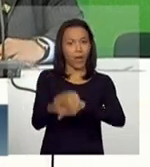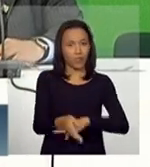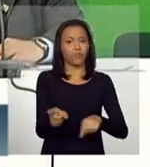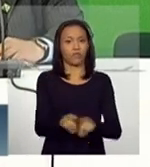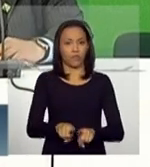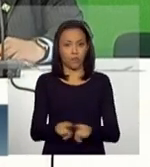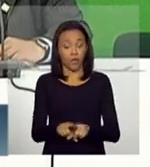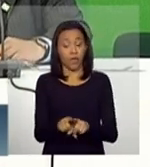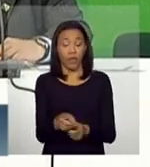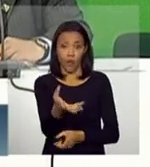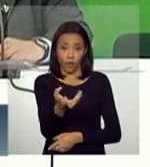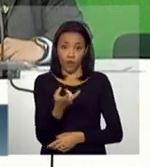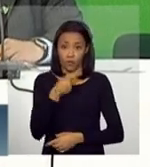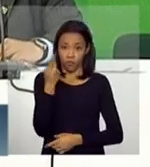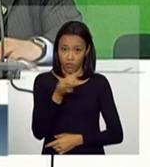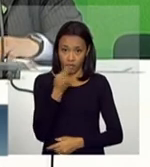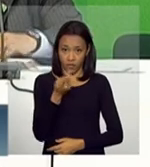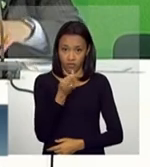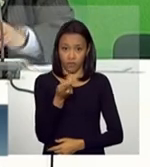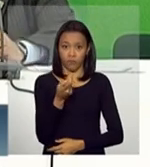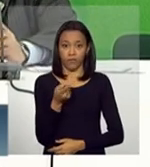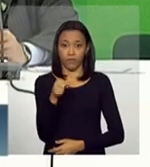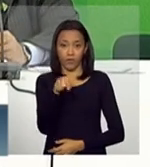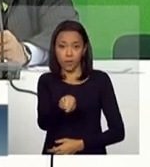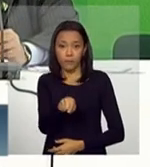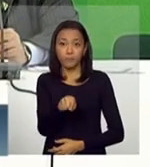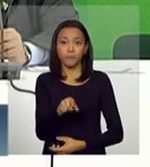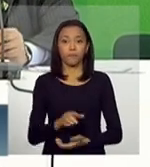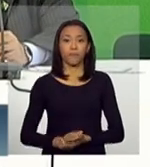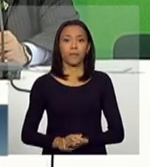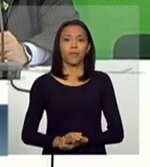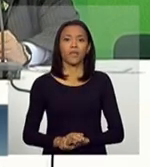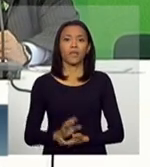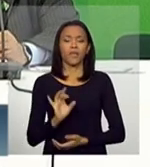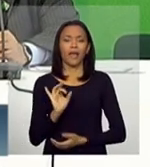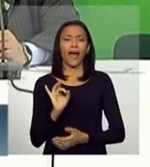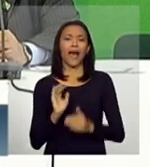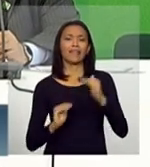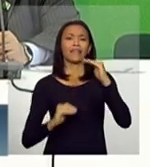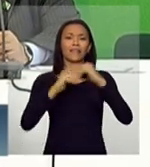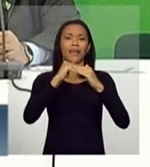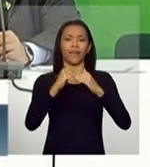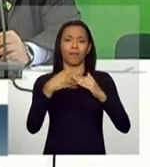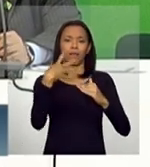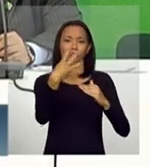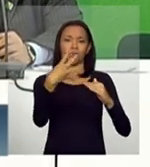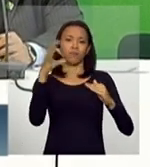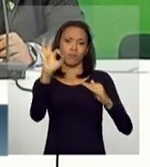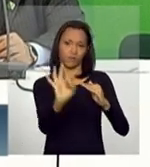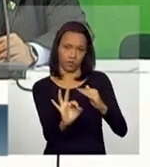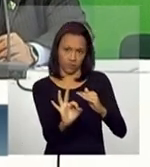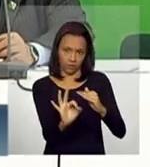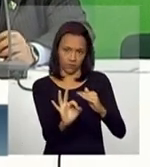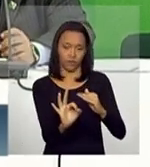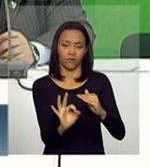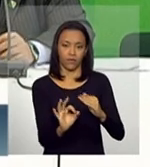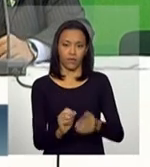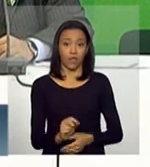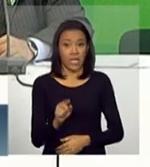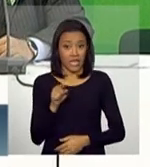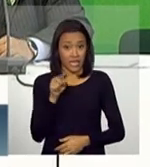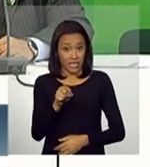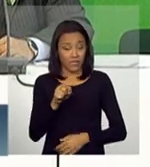Quero dizer que o CEFEM irá até 4%, e essa será